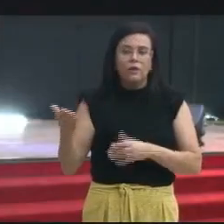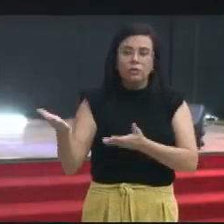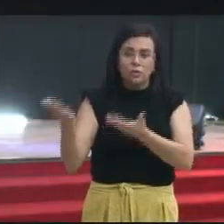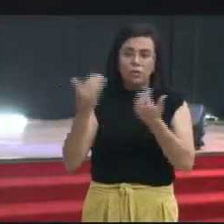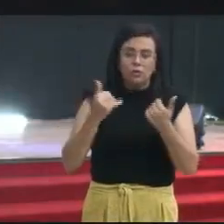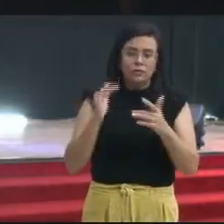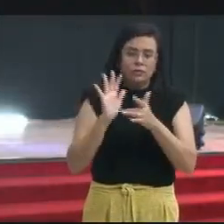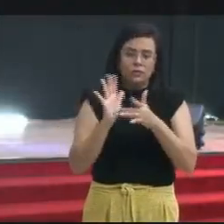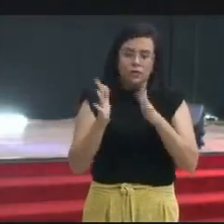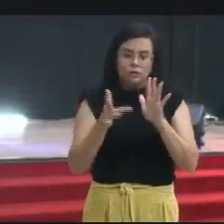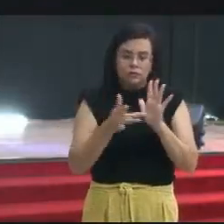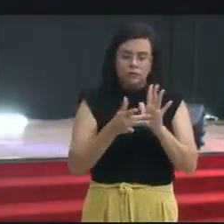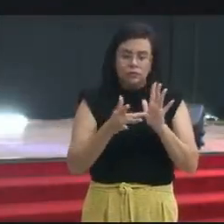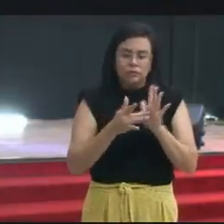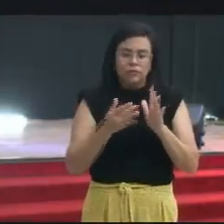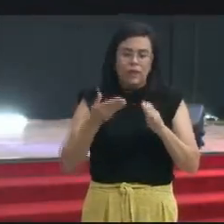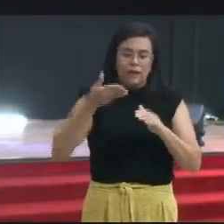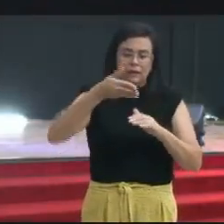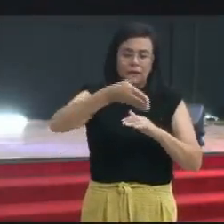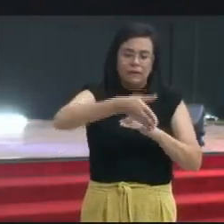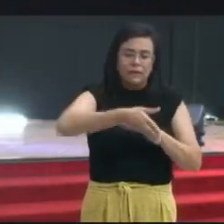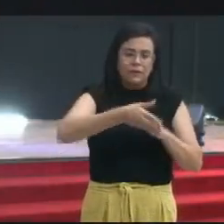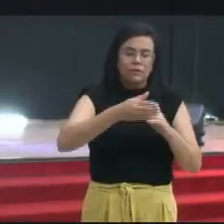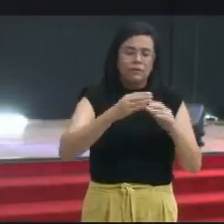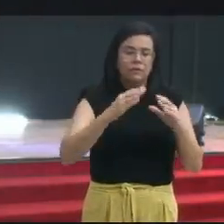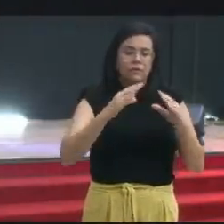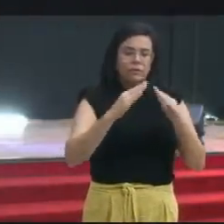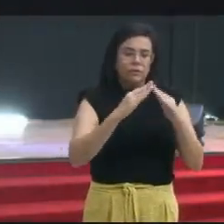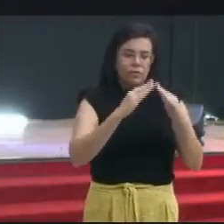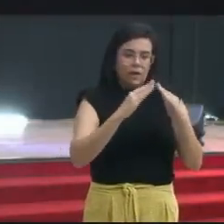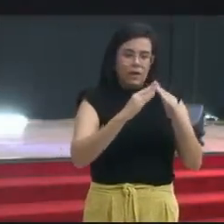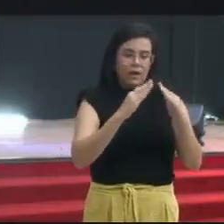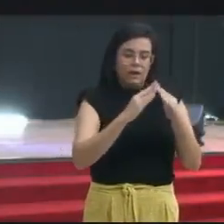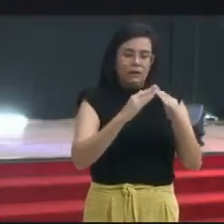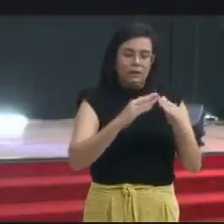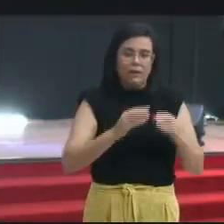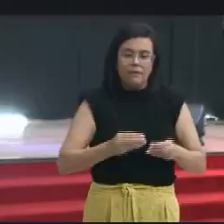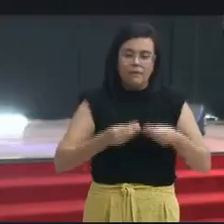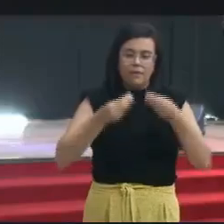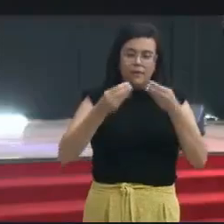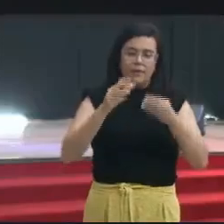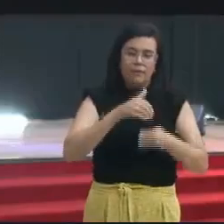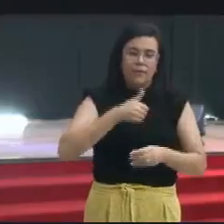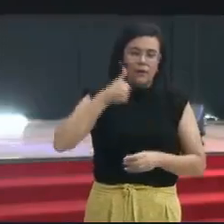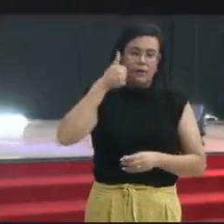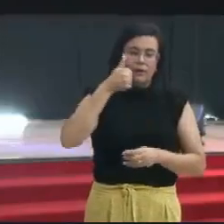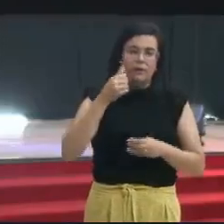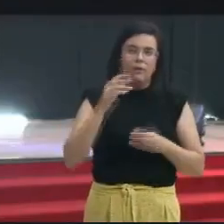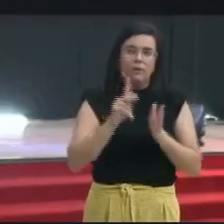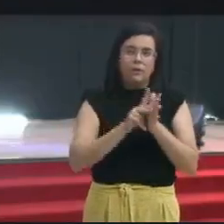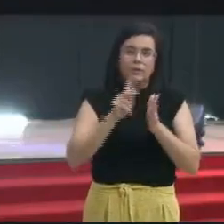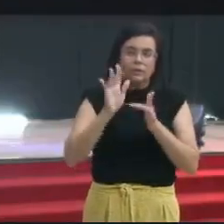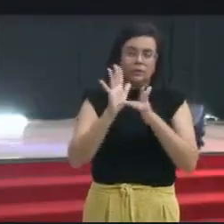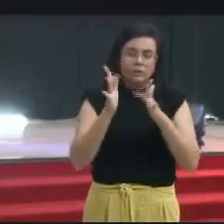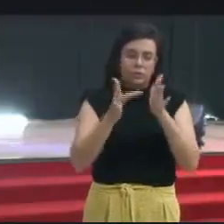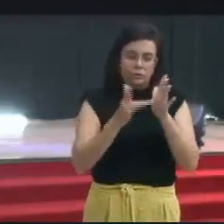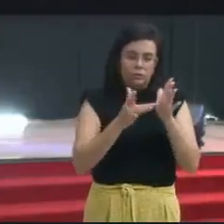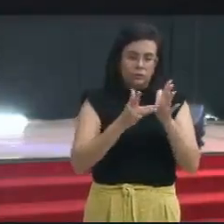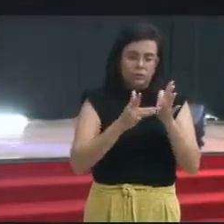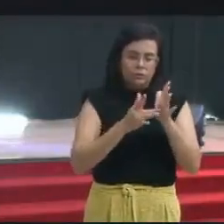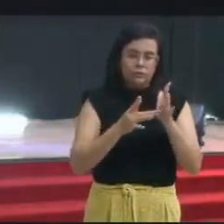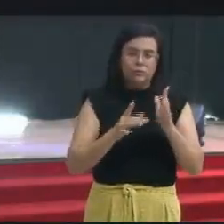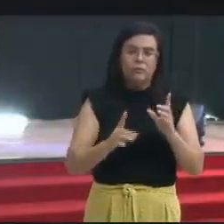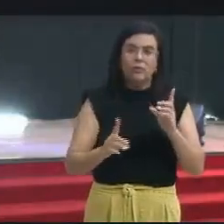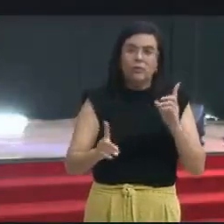da sua casa. E sabe o que é mais lindo, queridos? Ele deu o melhor para Jesus. Jesus disse: vocês vão encontrar uma